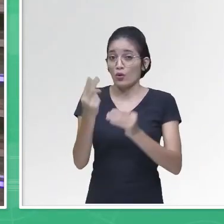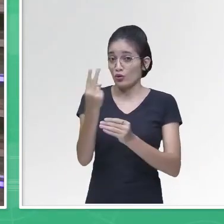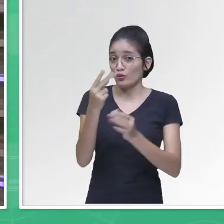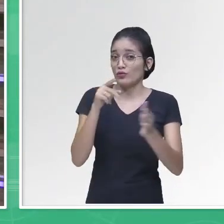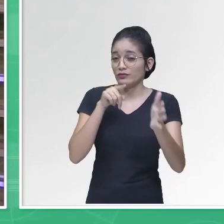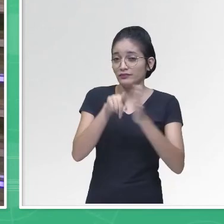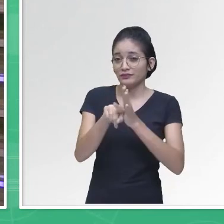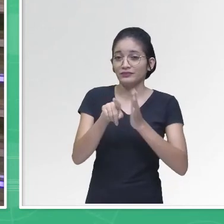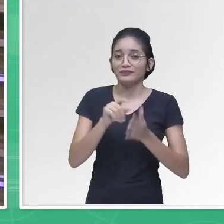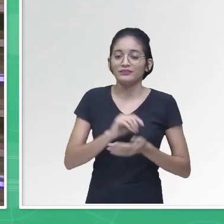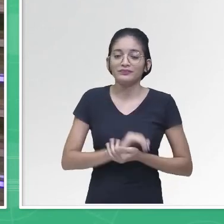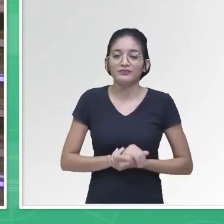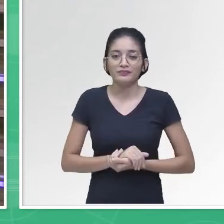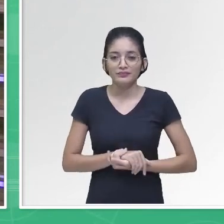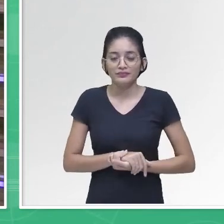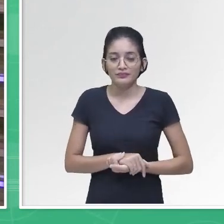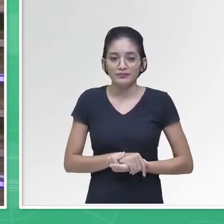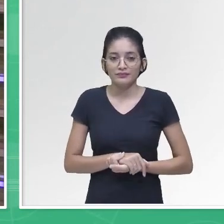questões.